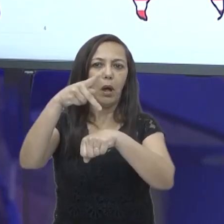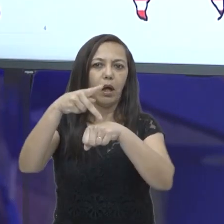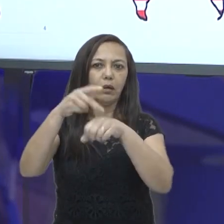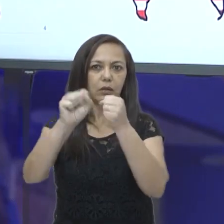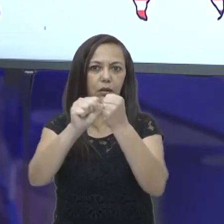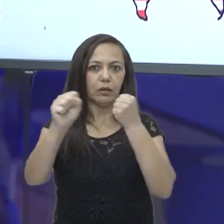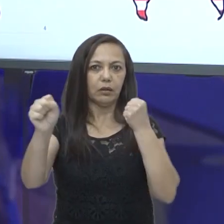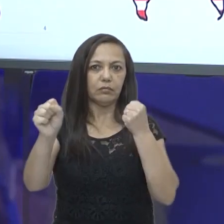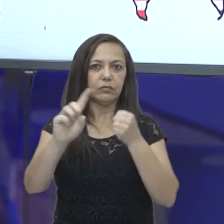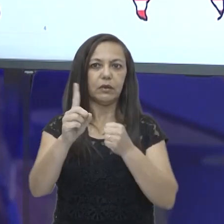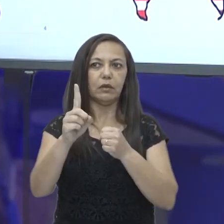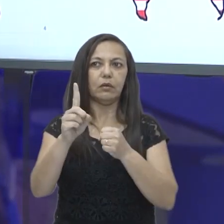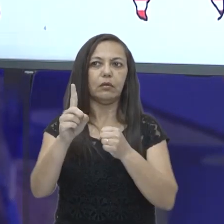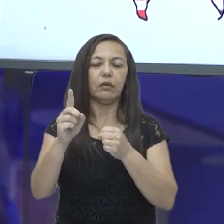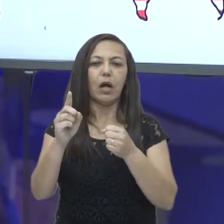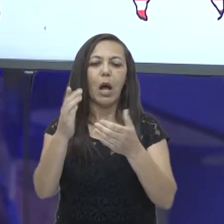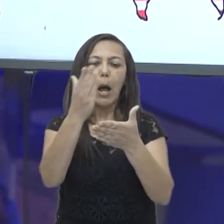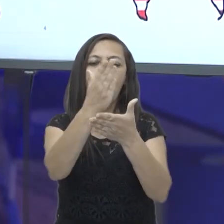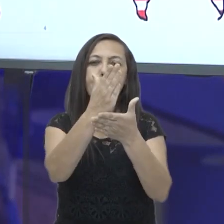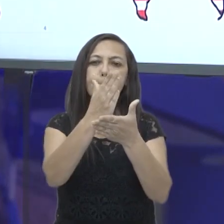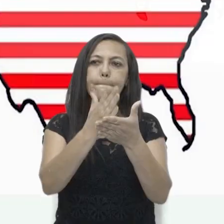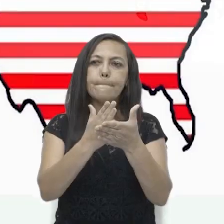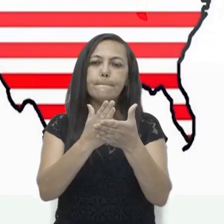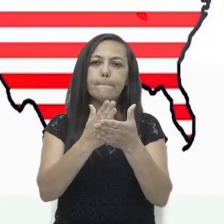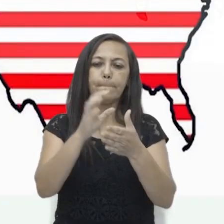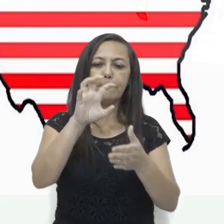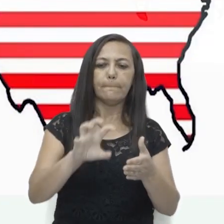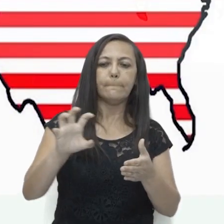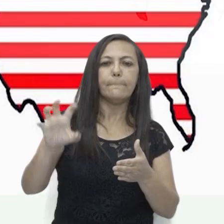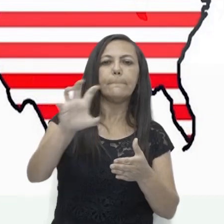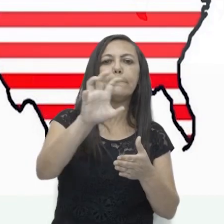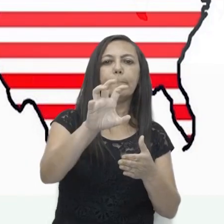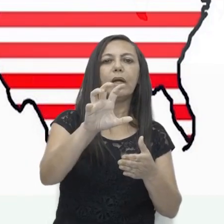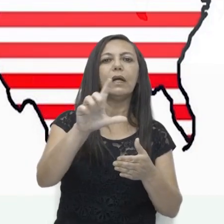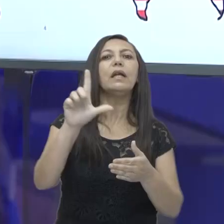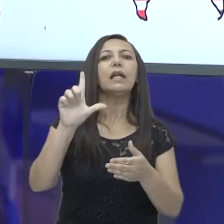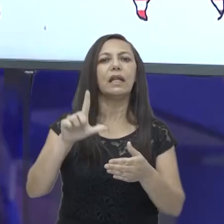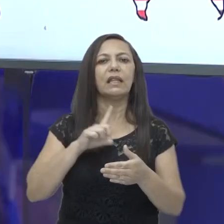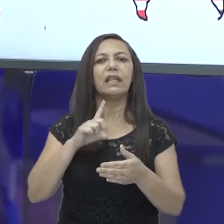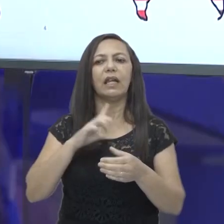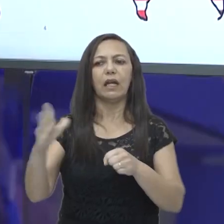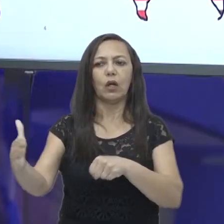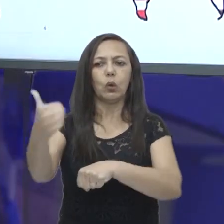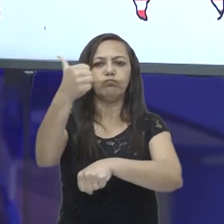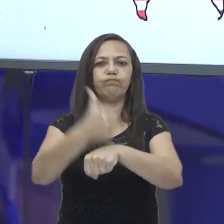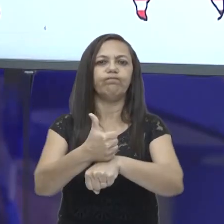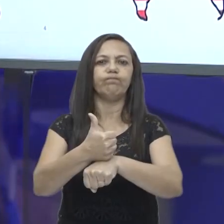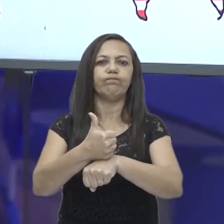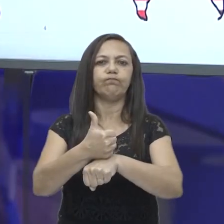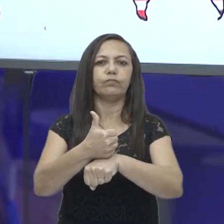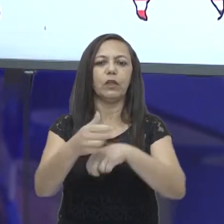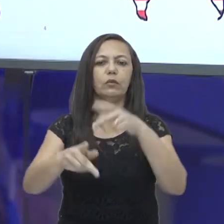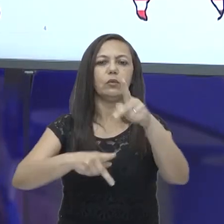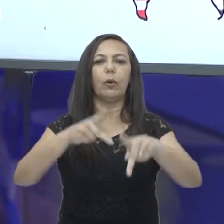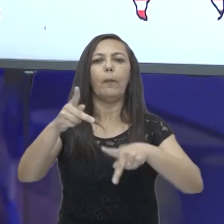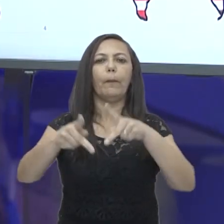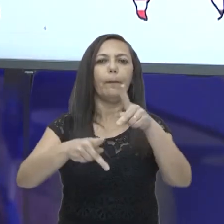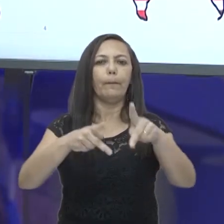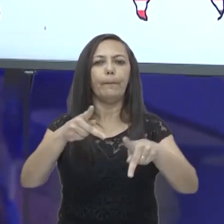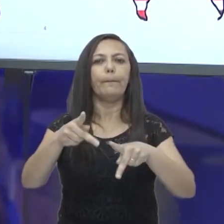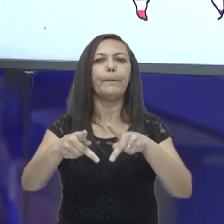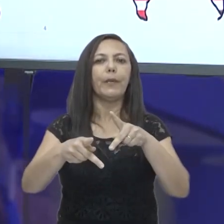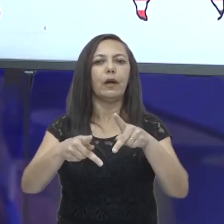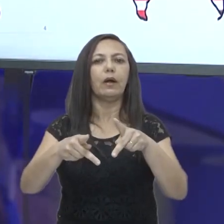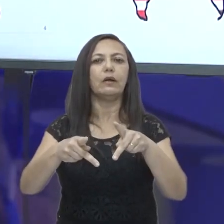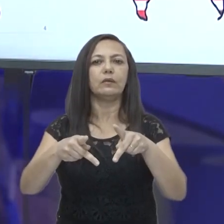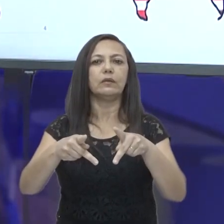Lembramos aqui, parte dos Estados Unidos, sul dos Estados Unidos, era colonizado, tá certo, pelos povos, fazia parte